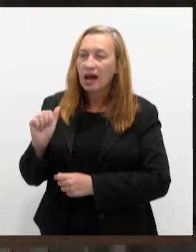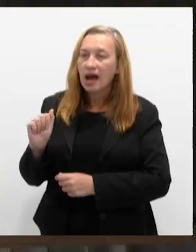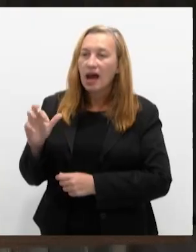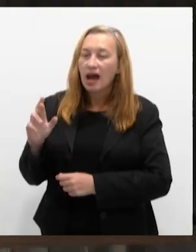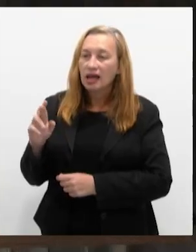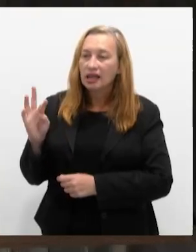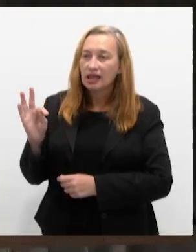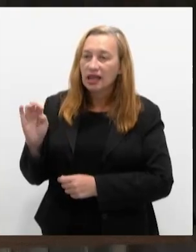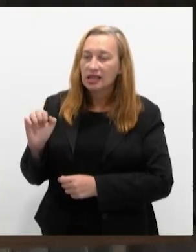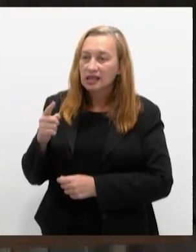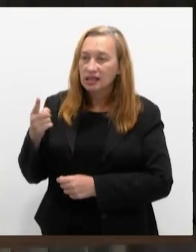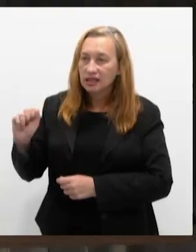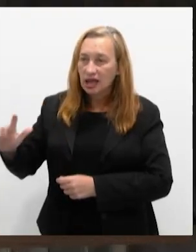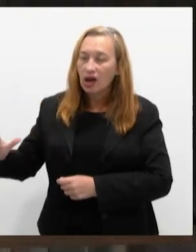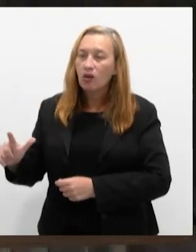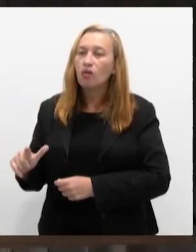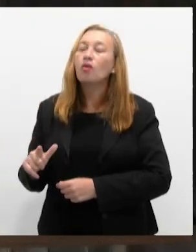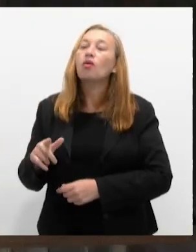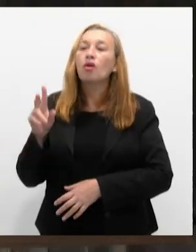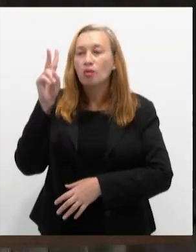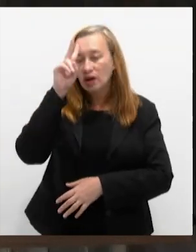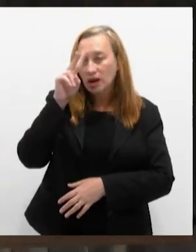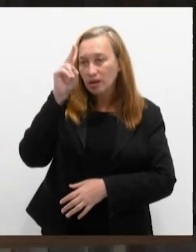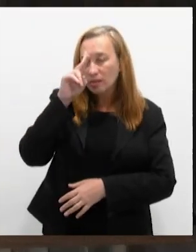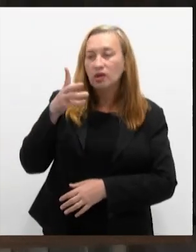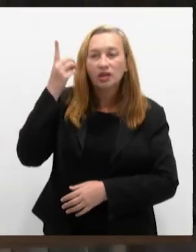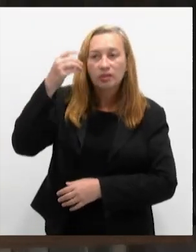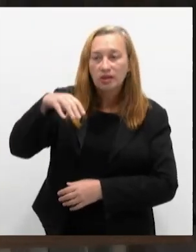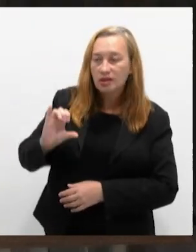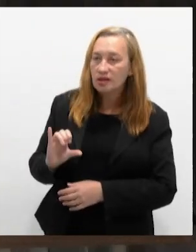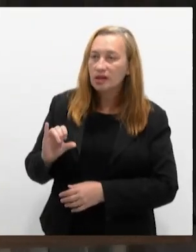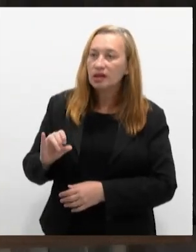aqui o deputado Carlos Mink, irá contribuir